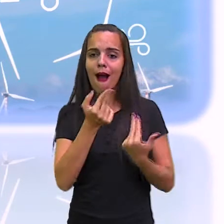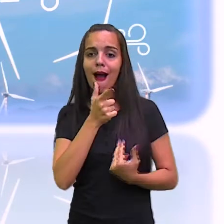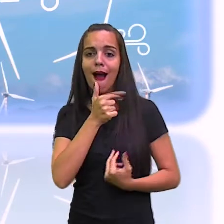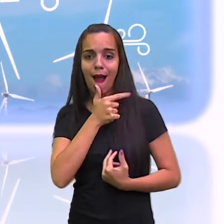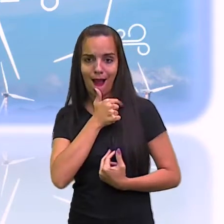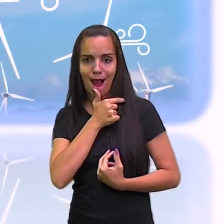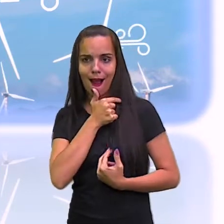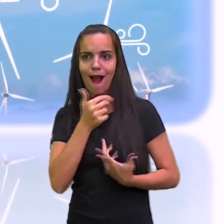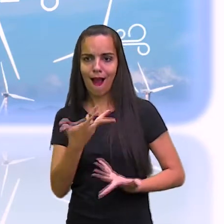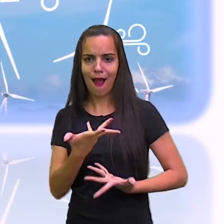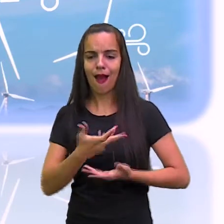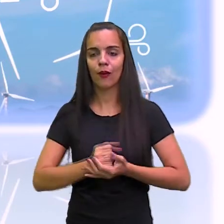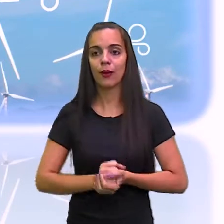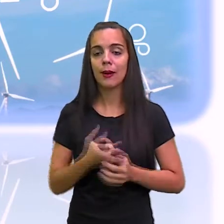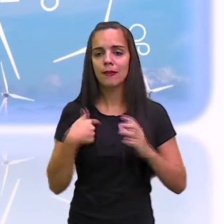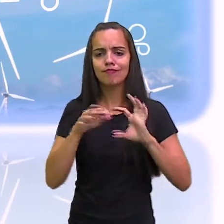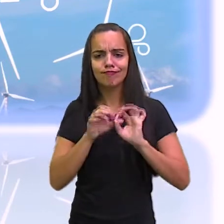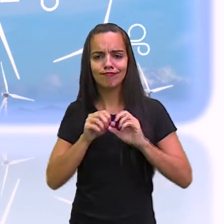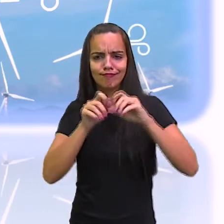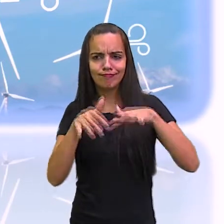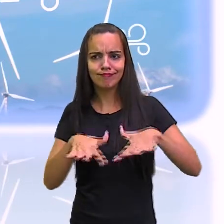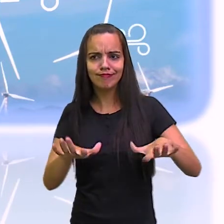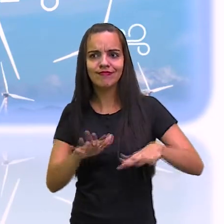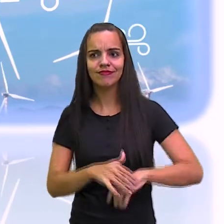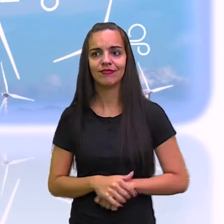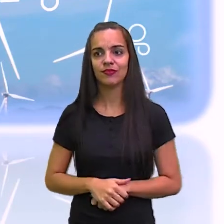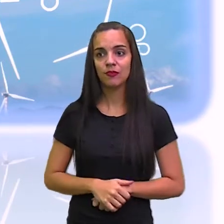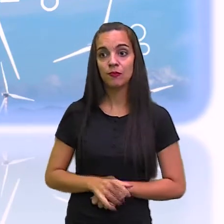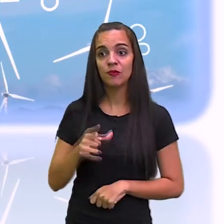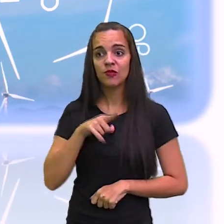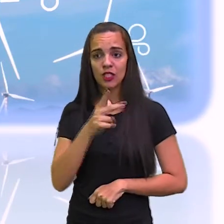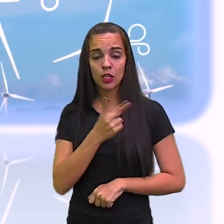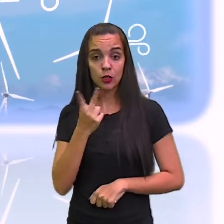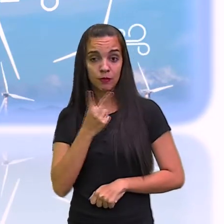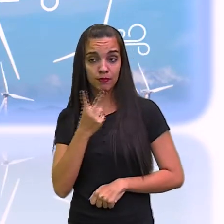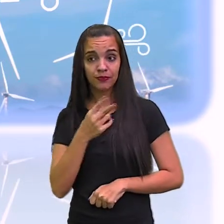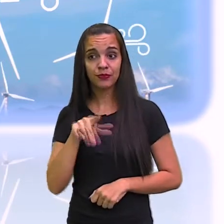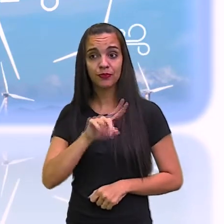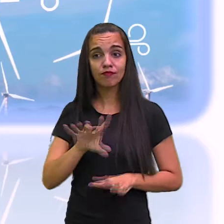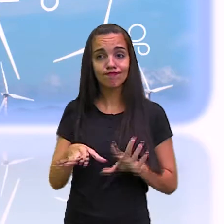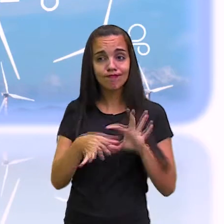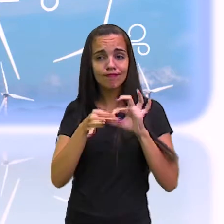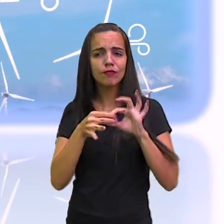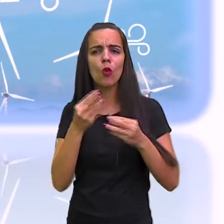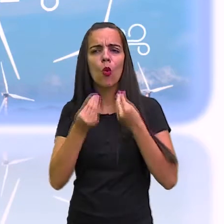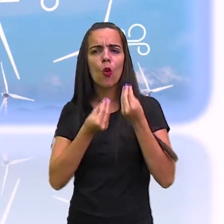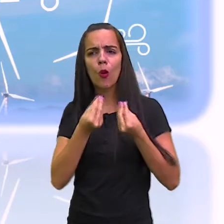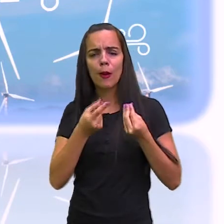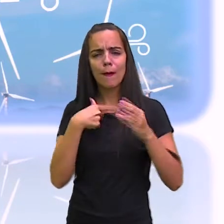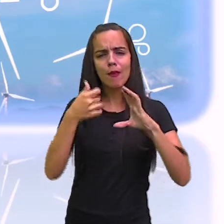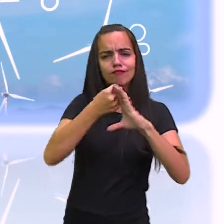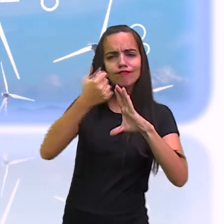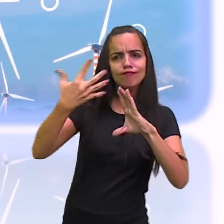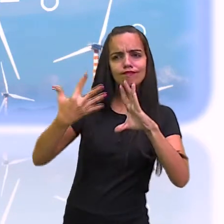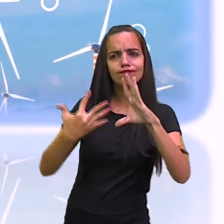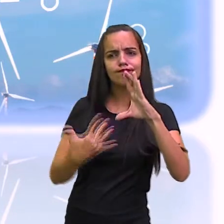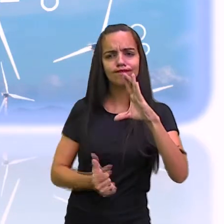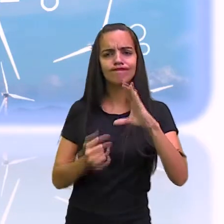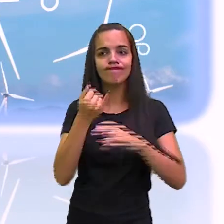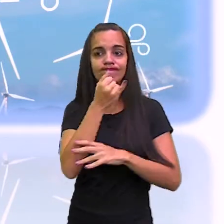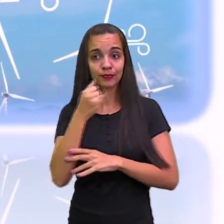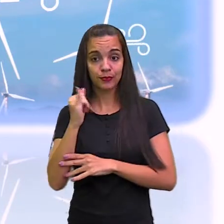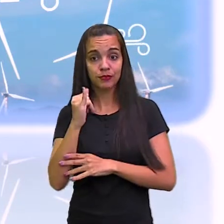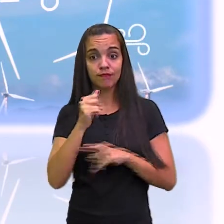a movimentação de barcos. A Organização das Nações Unidas, a ONU, ela classifica a